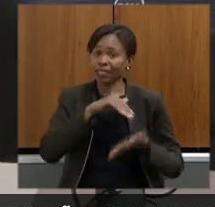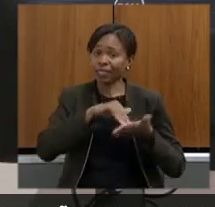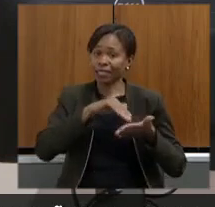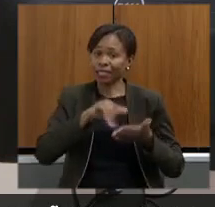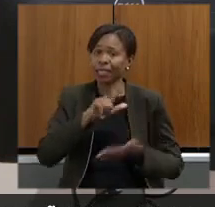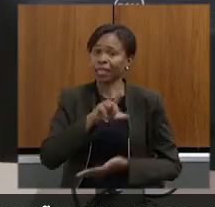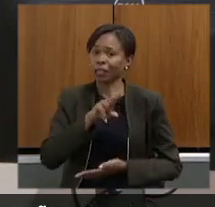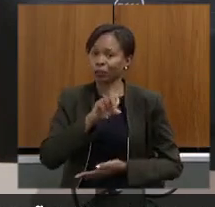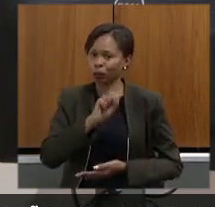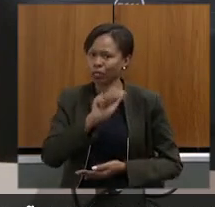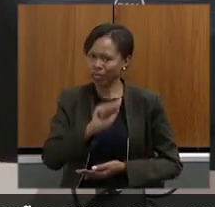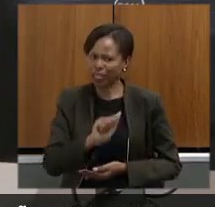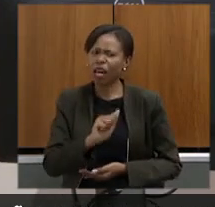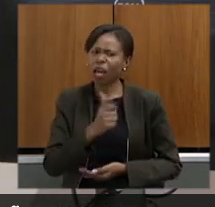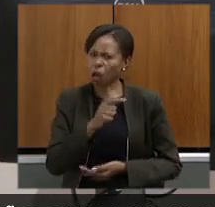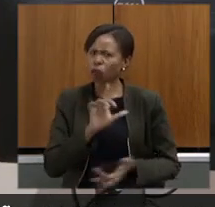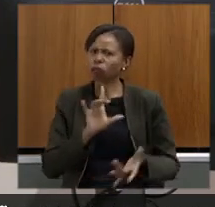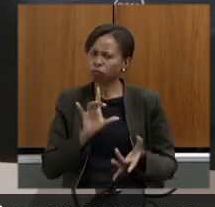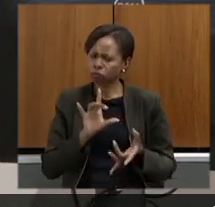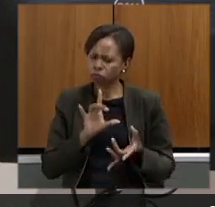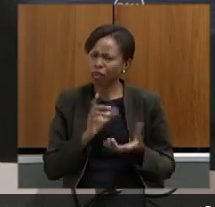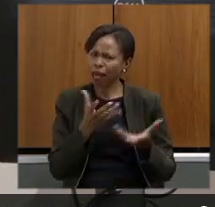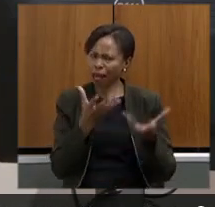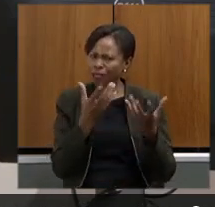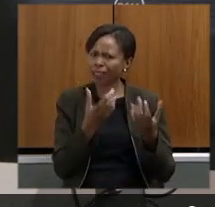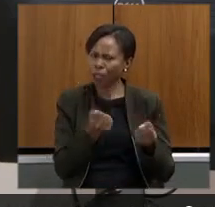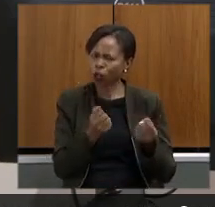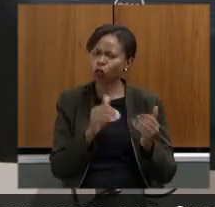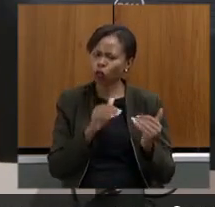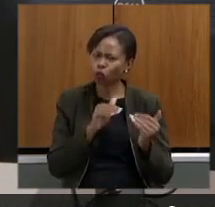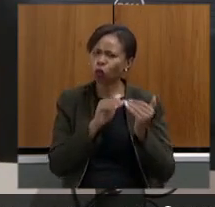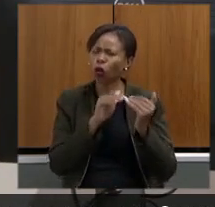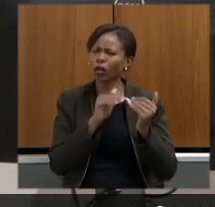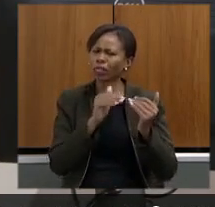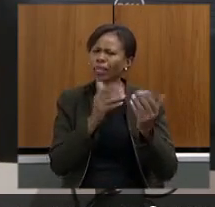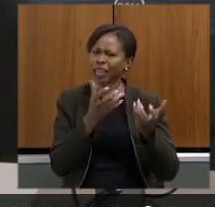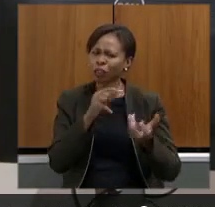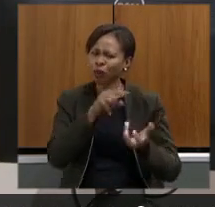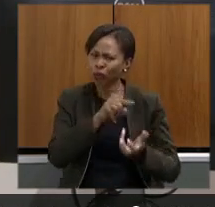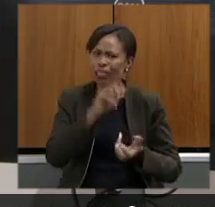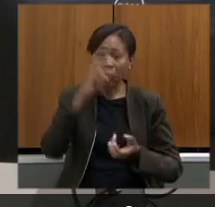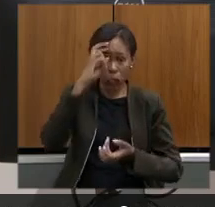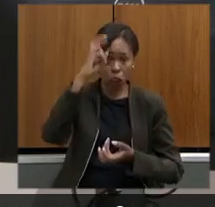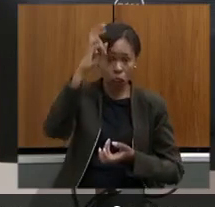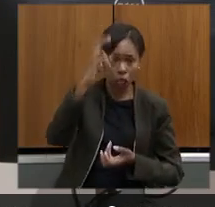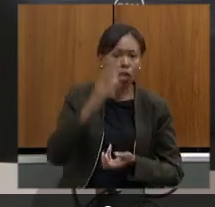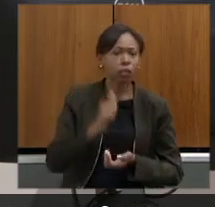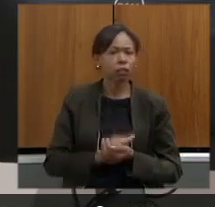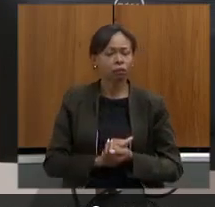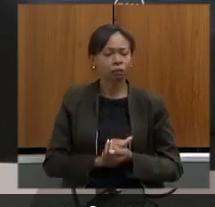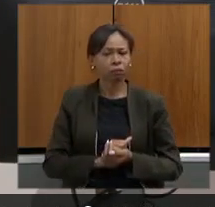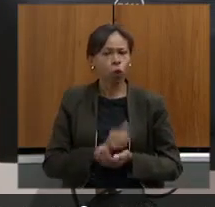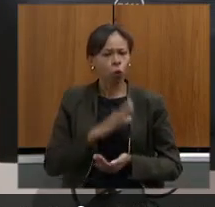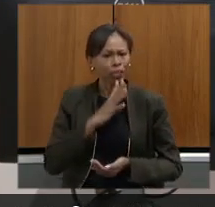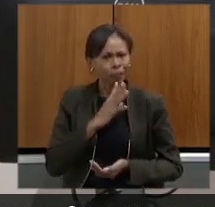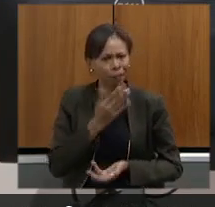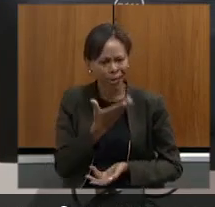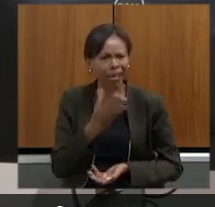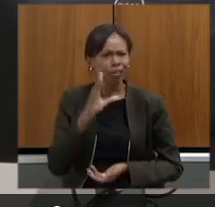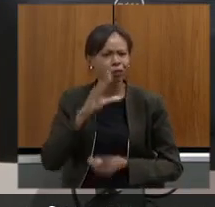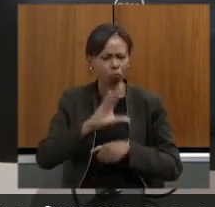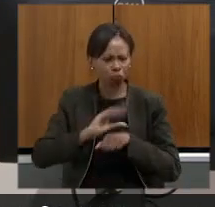inteligência conhecimento e conto com a juventude tusias do Igor para gente